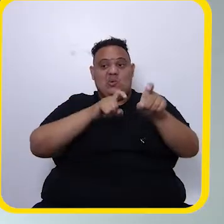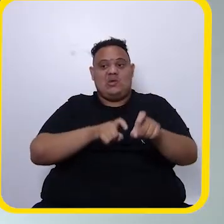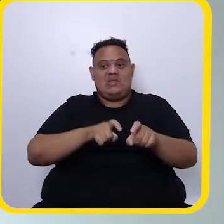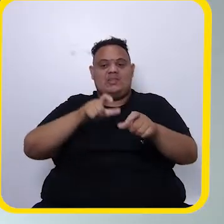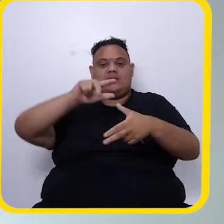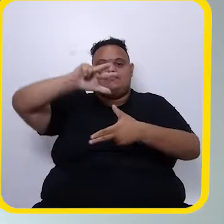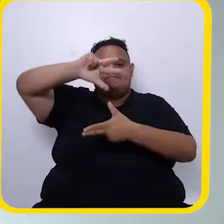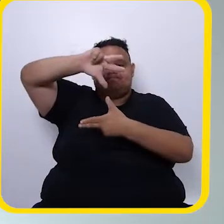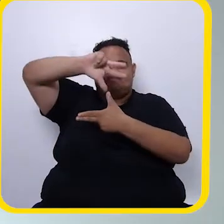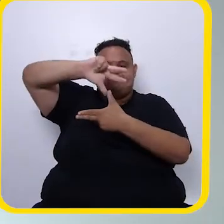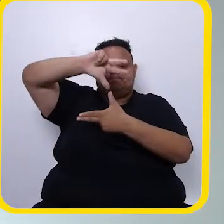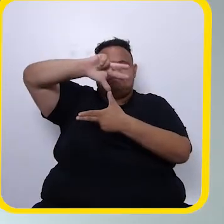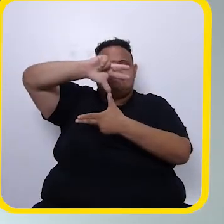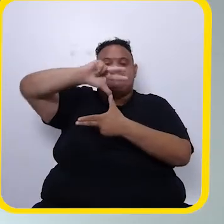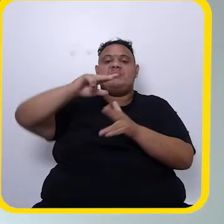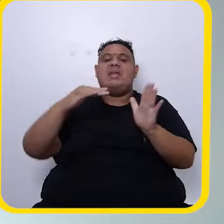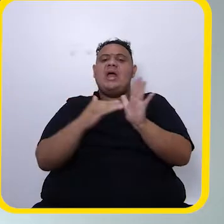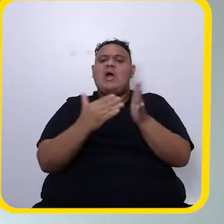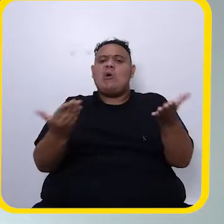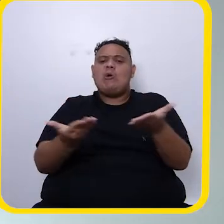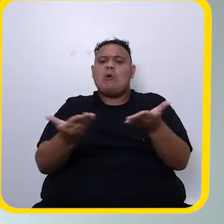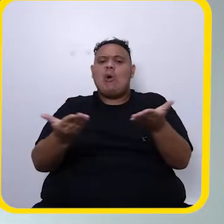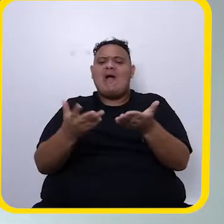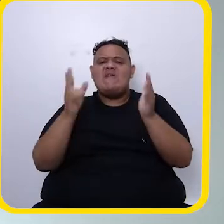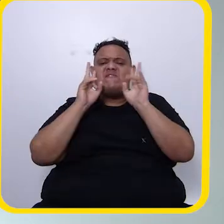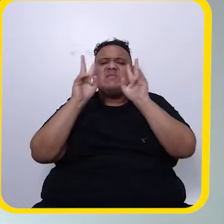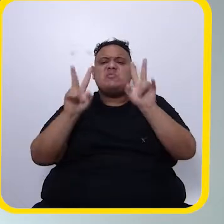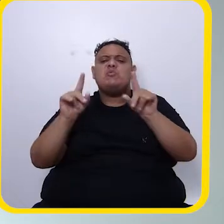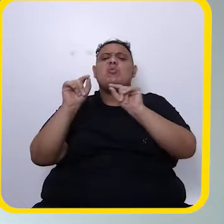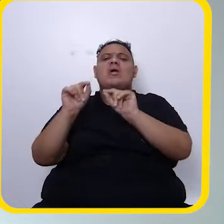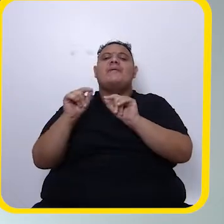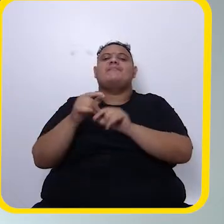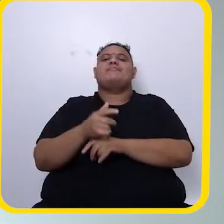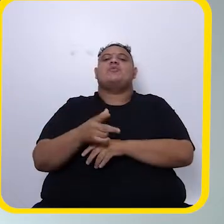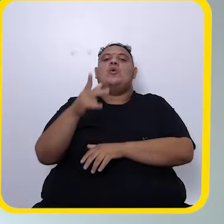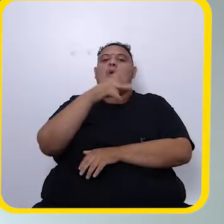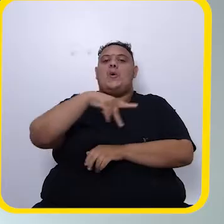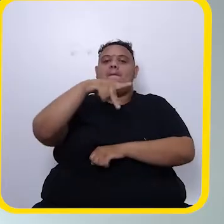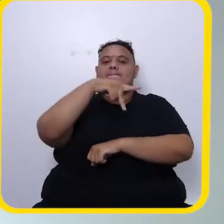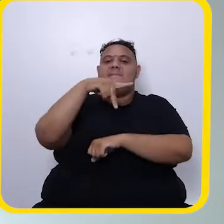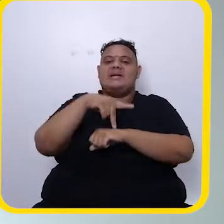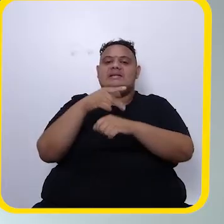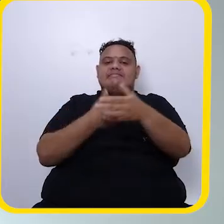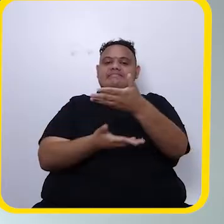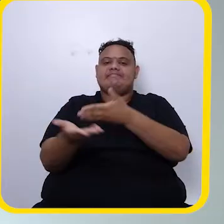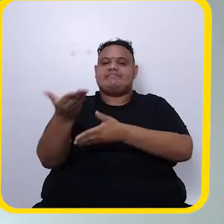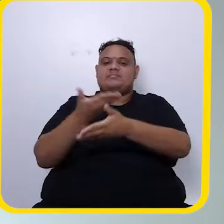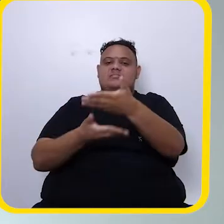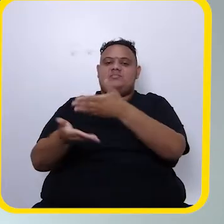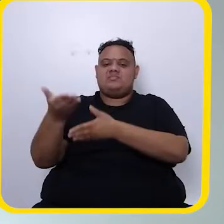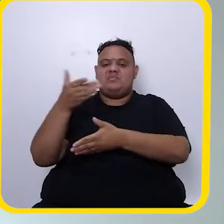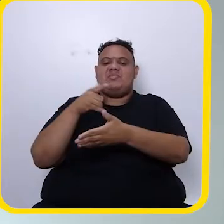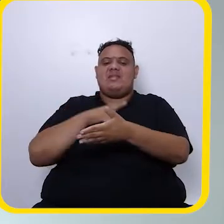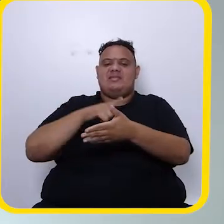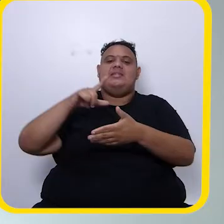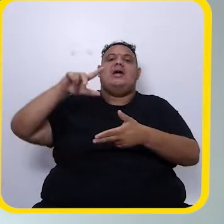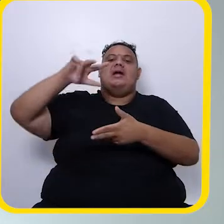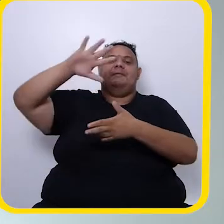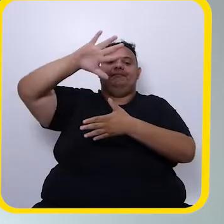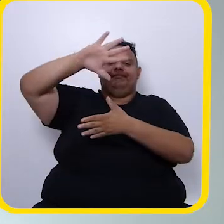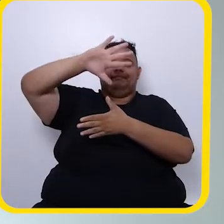da América Central. Então, até agora a gente viu o quê? Nós vimos os países desenvolvidos da